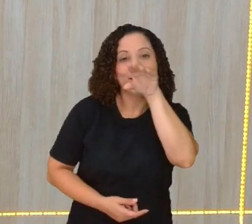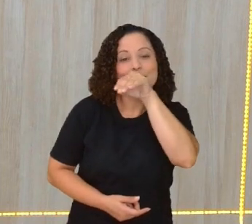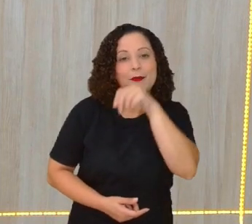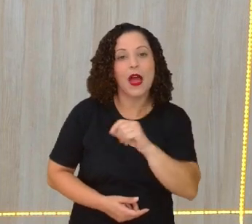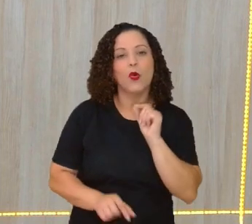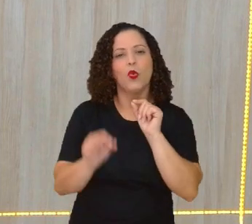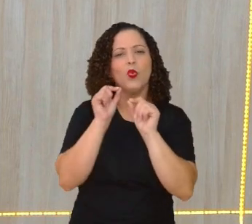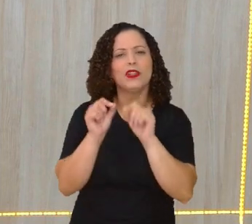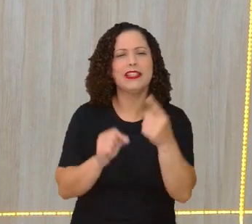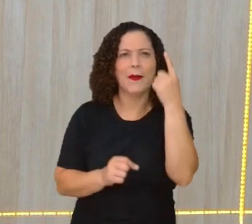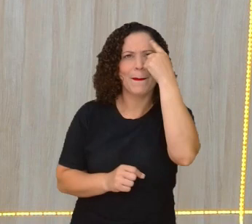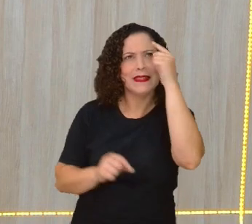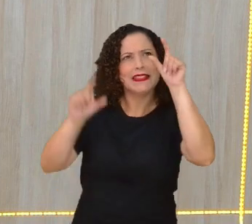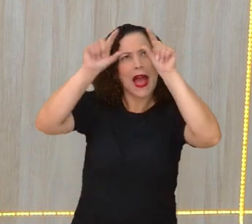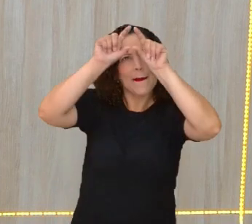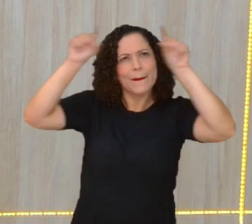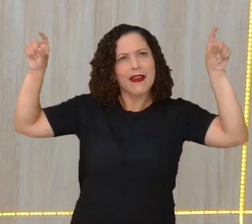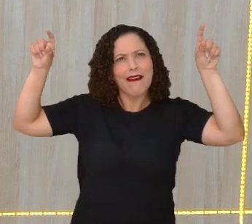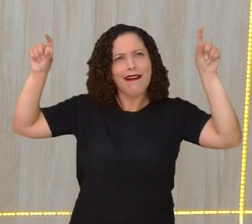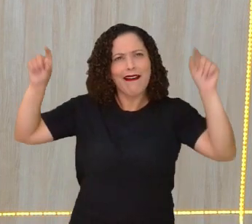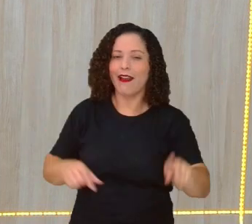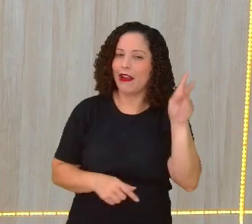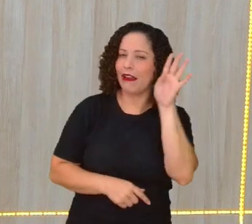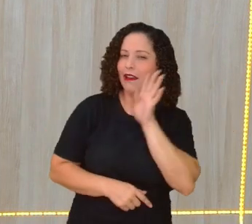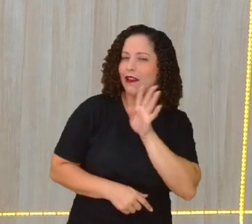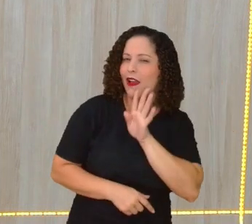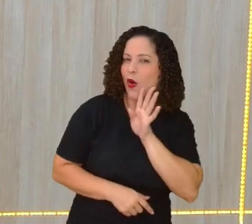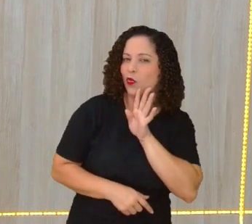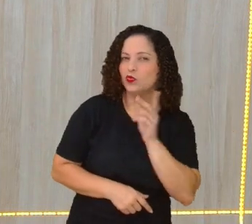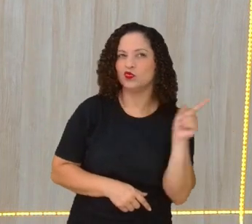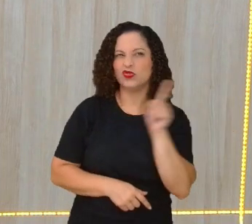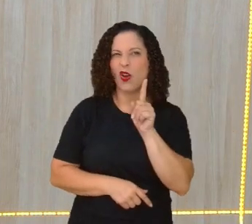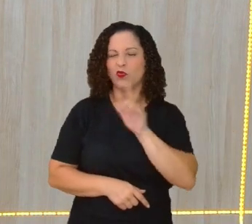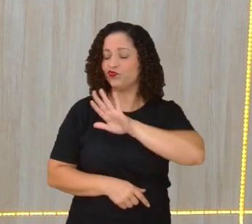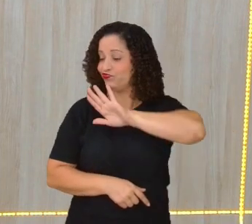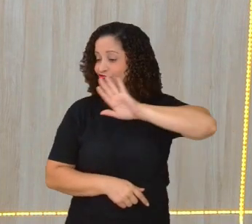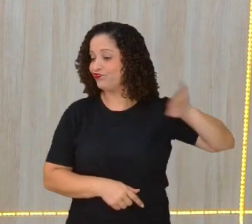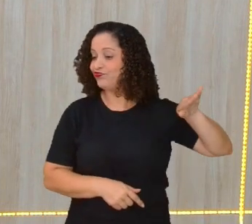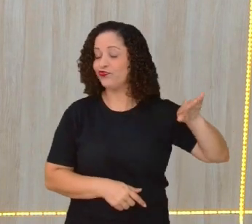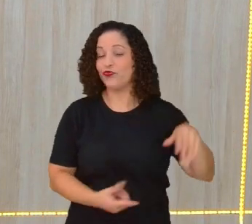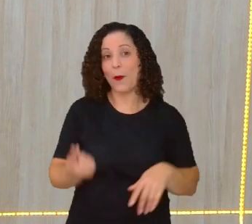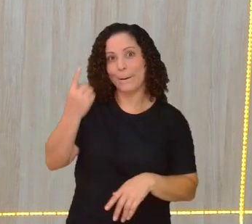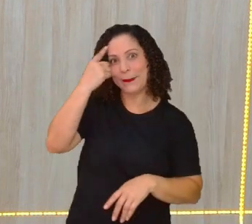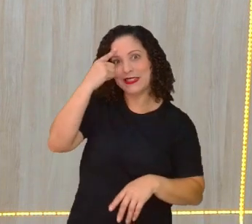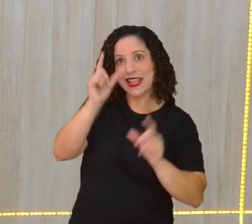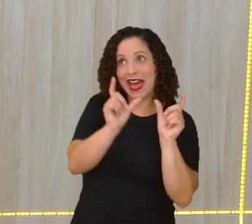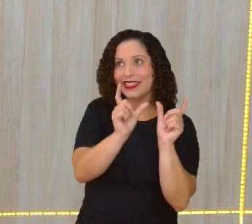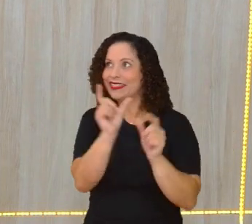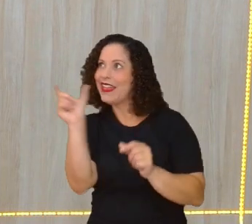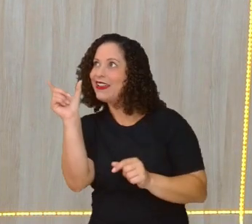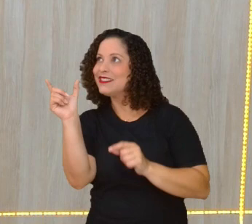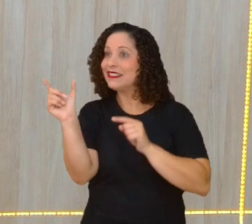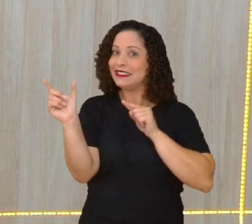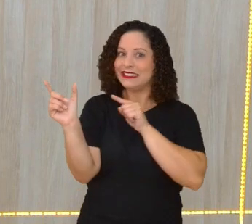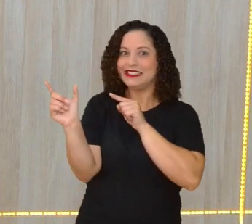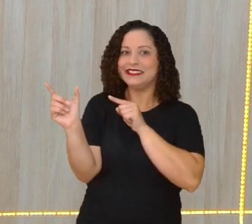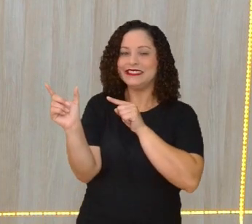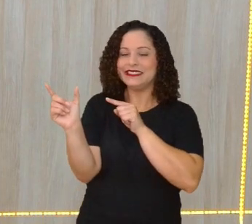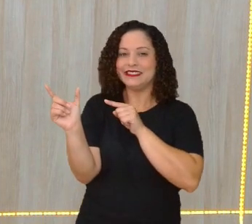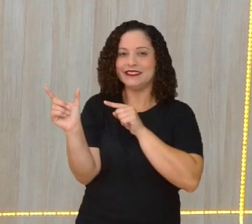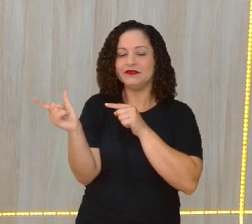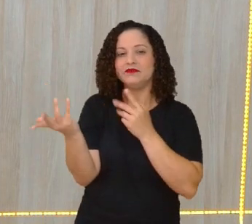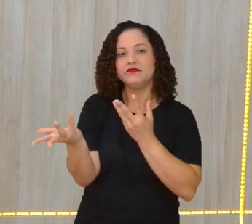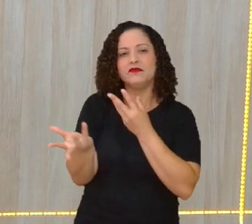Aquela estrutura, tá legal? Não. Vou pensar nessa estrutura aqui, não é? Quando você